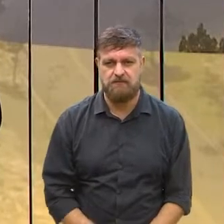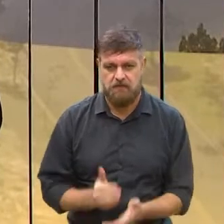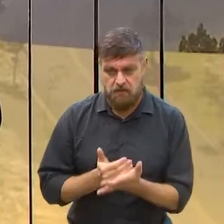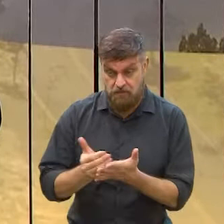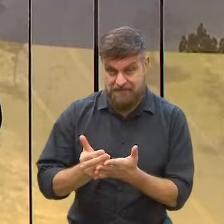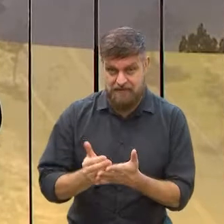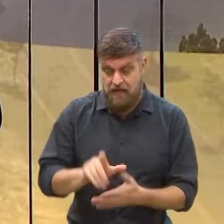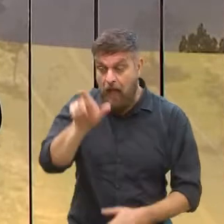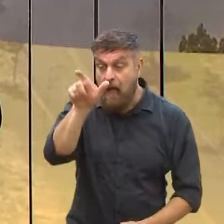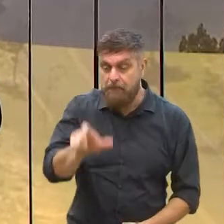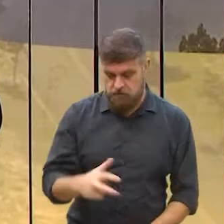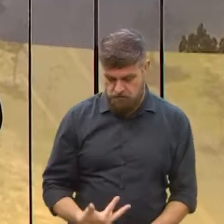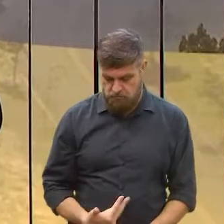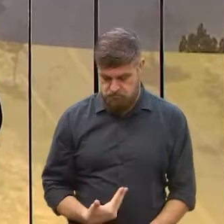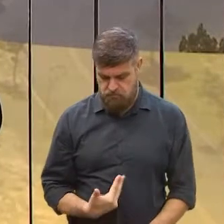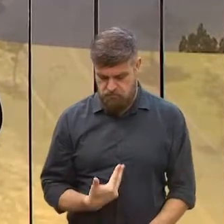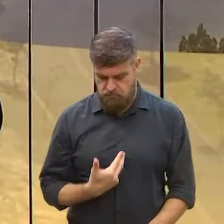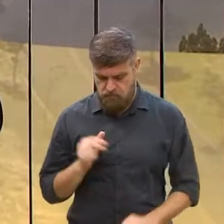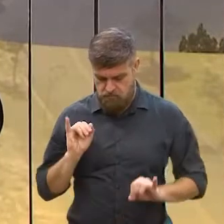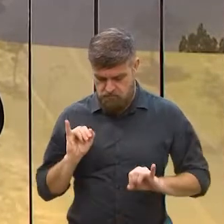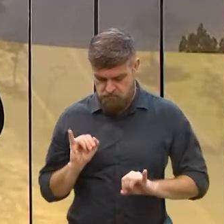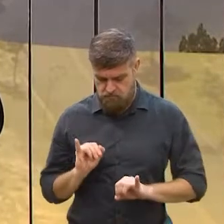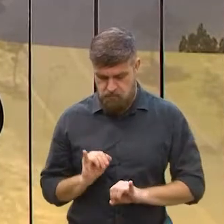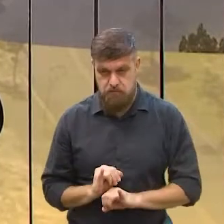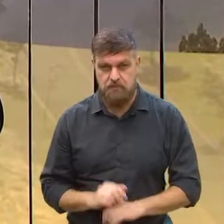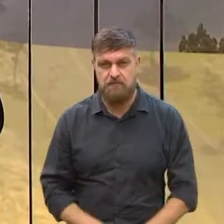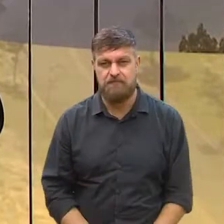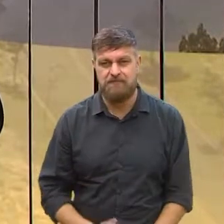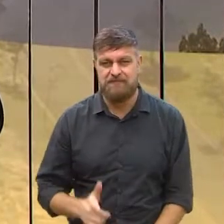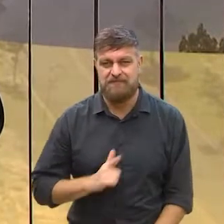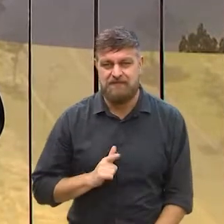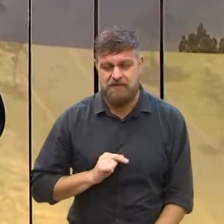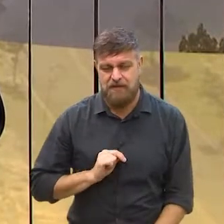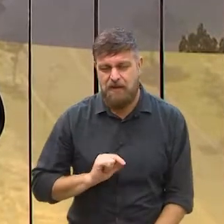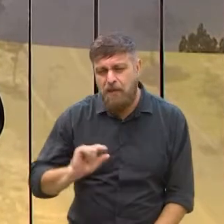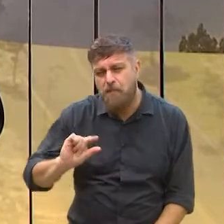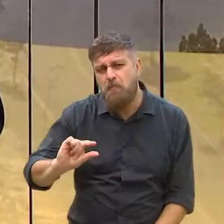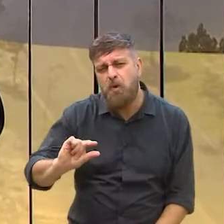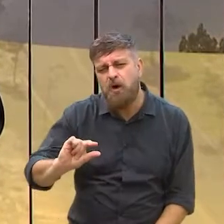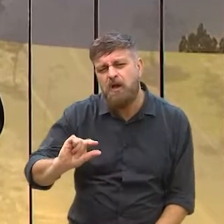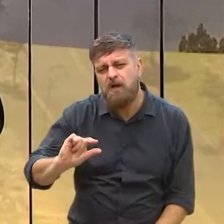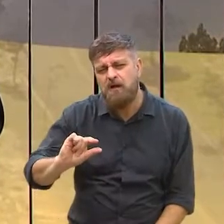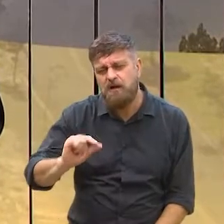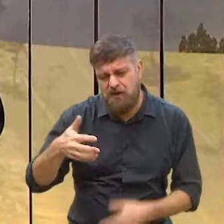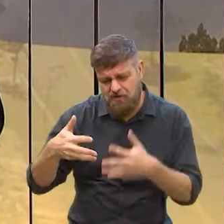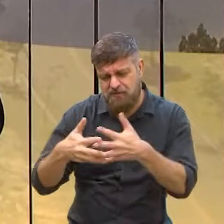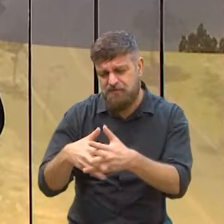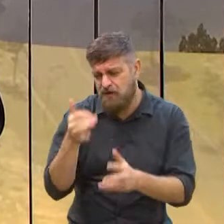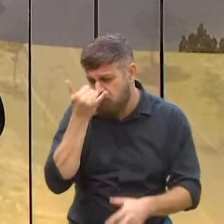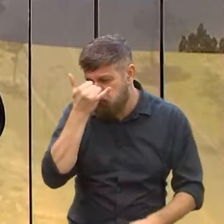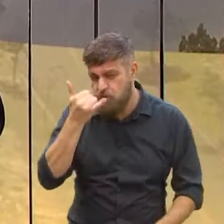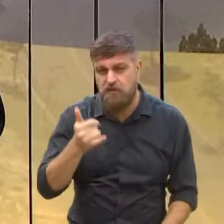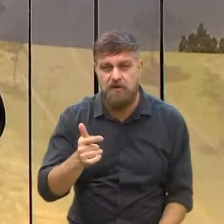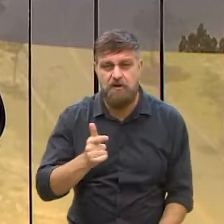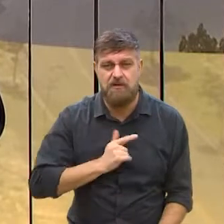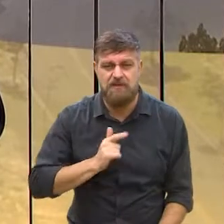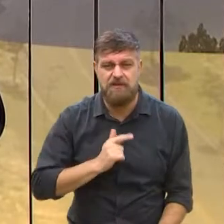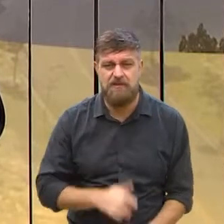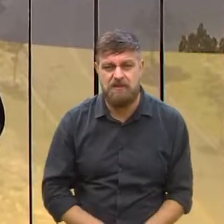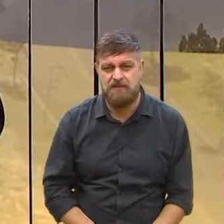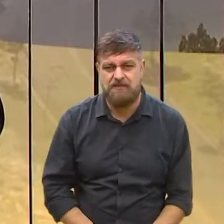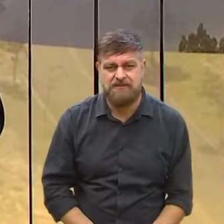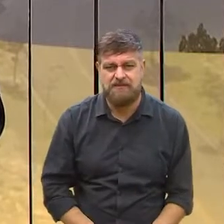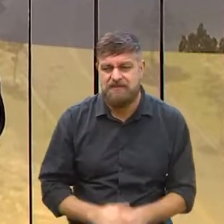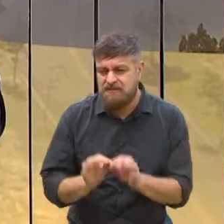pela cirurgia, tá? As complicações de cirurgia são muito pequenas. São muito pequenas a ponto de ser considerada